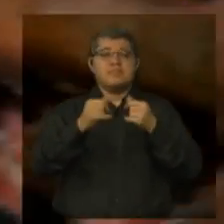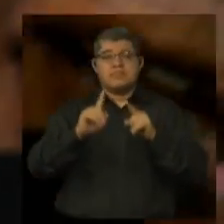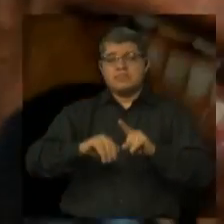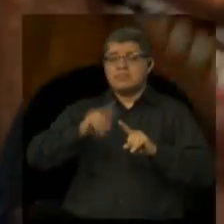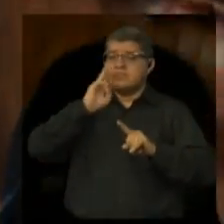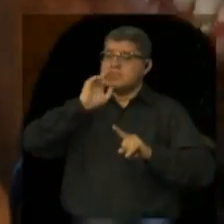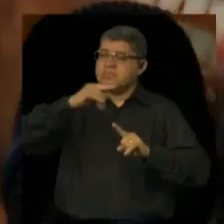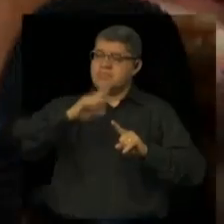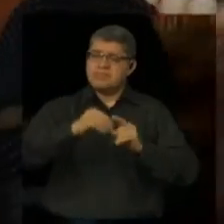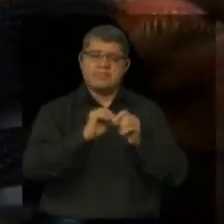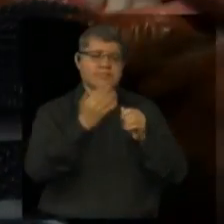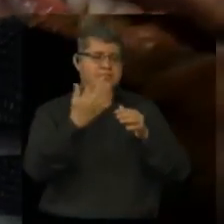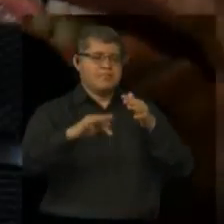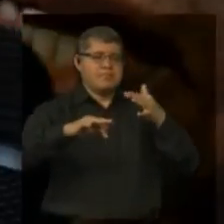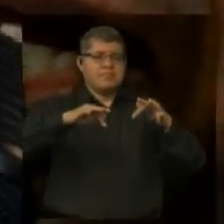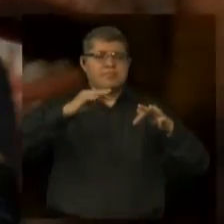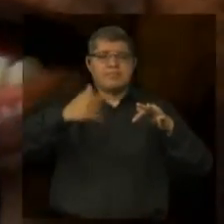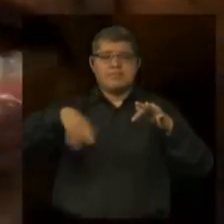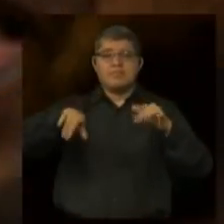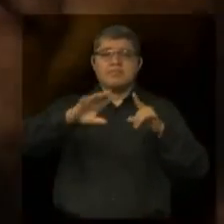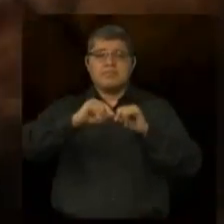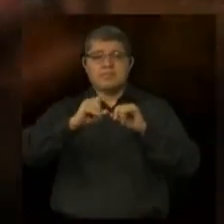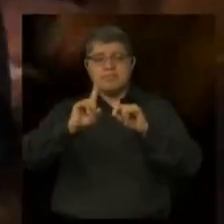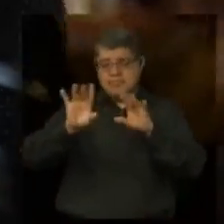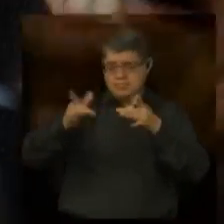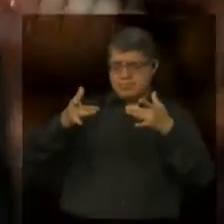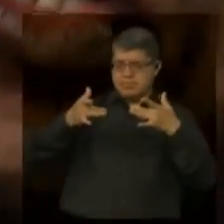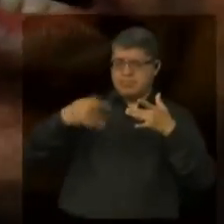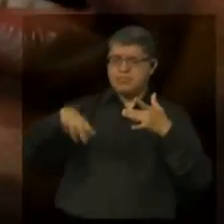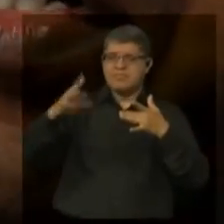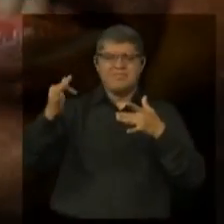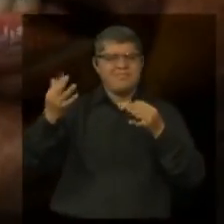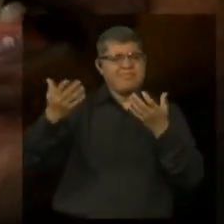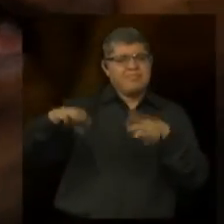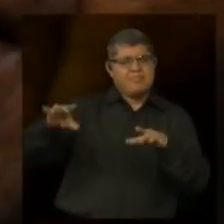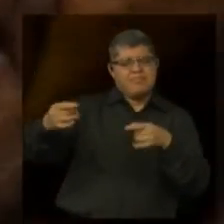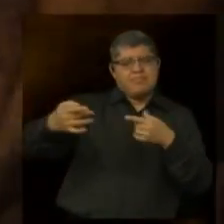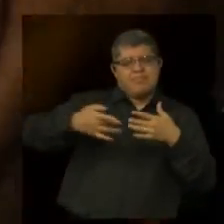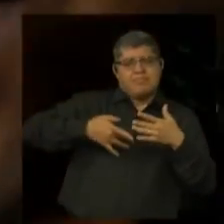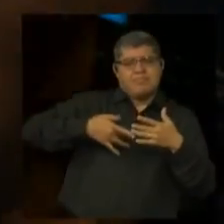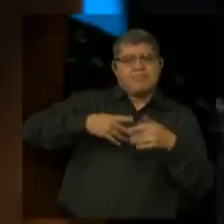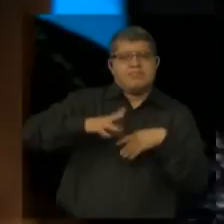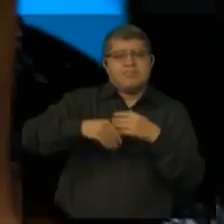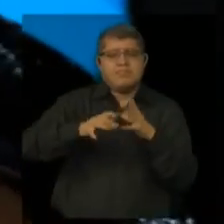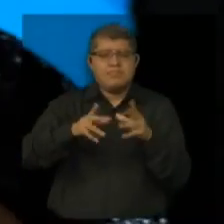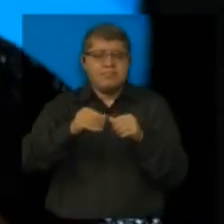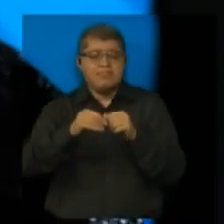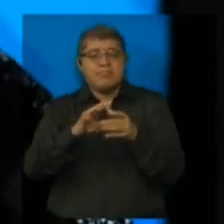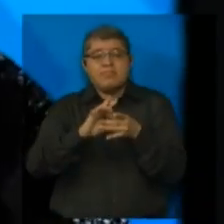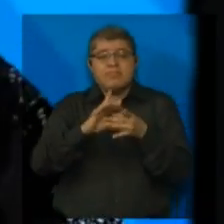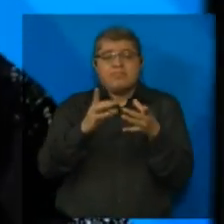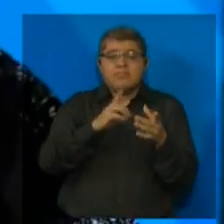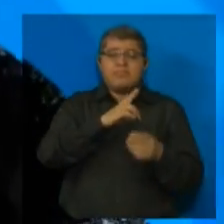Ópios, édens, analgésicos, não me toquem nessa dor. Era tudo que me